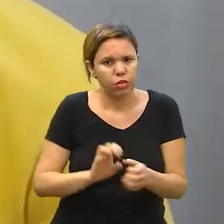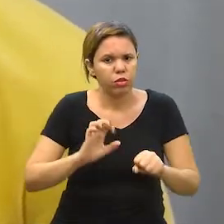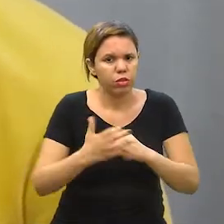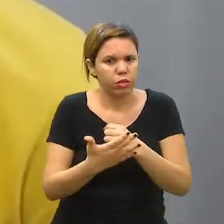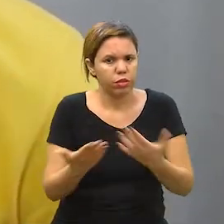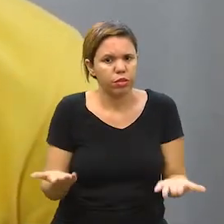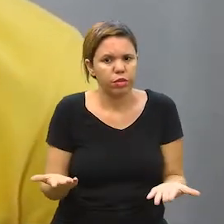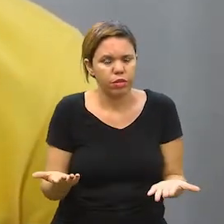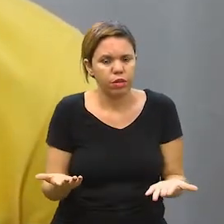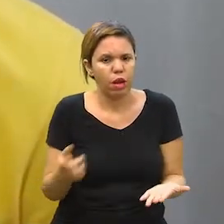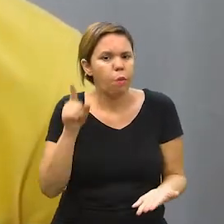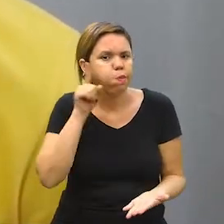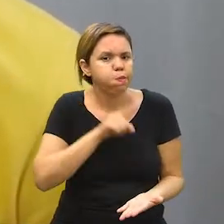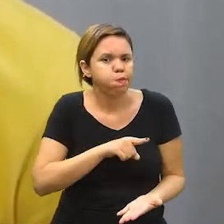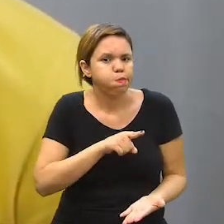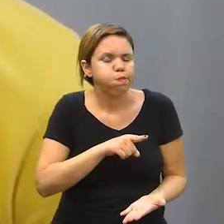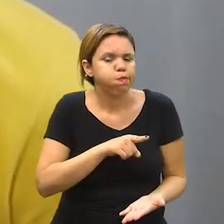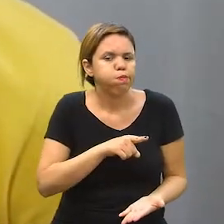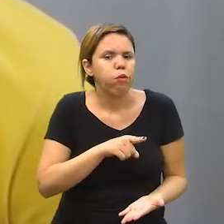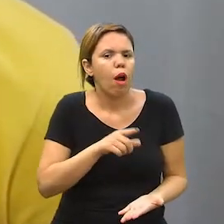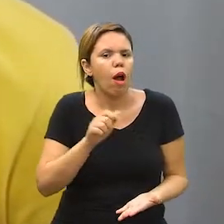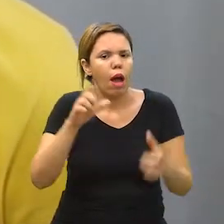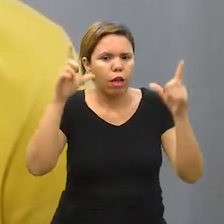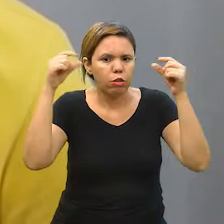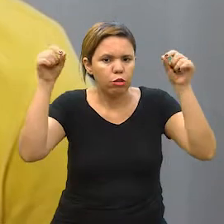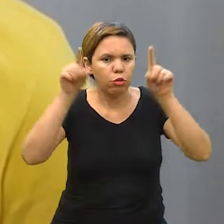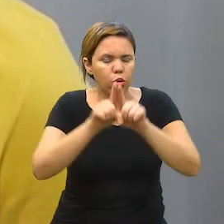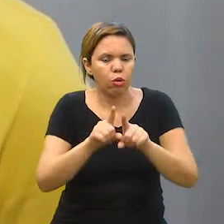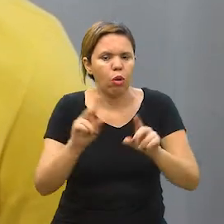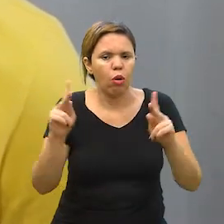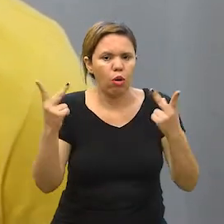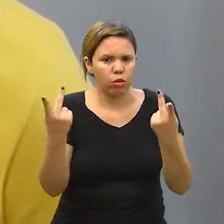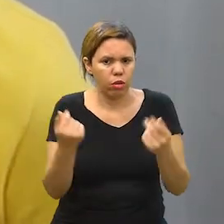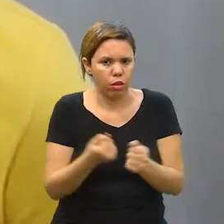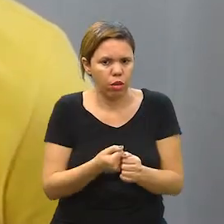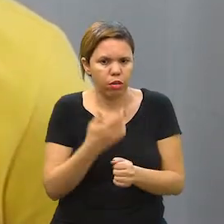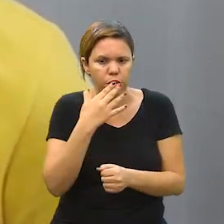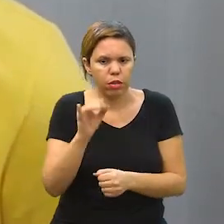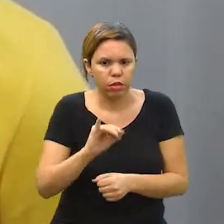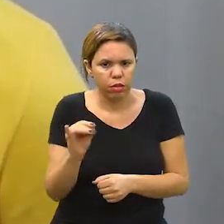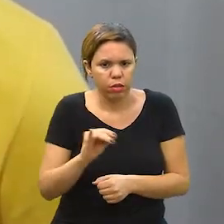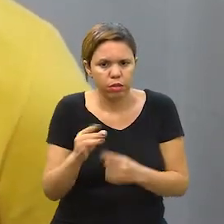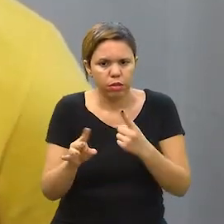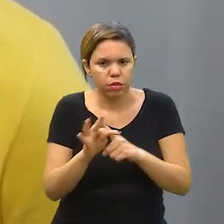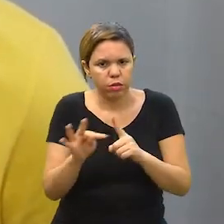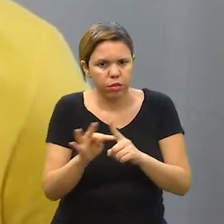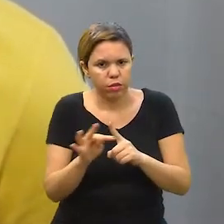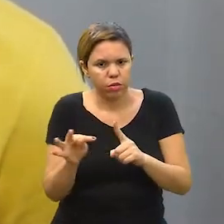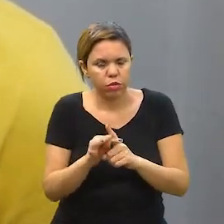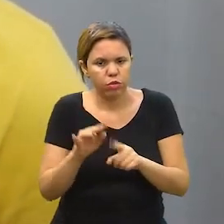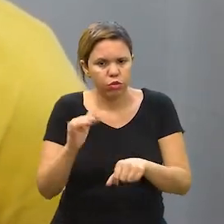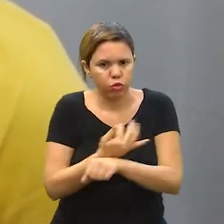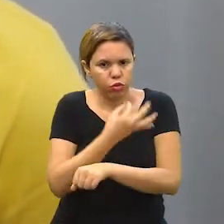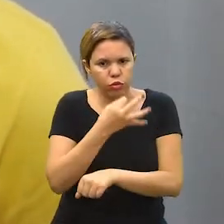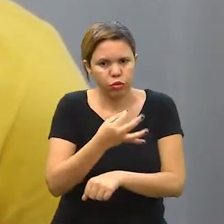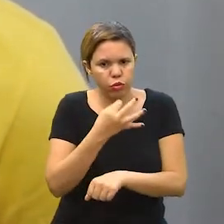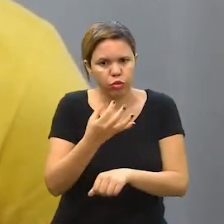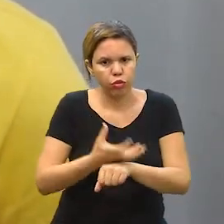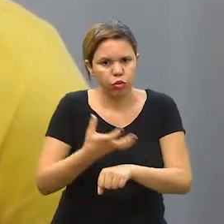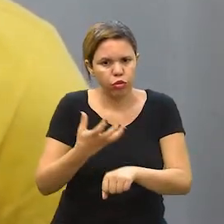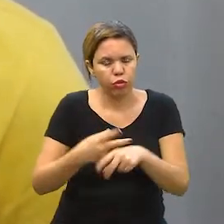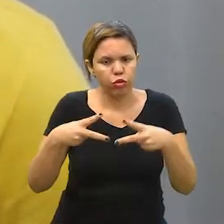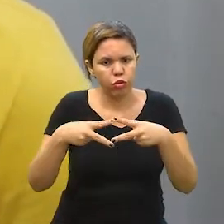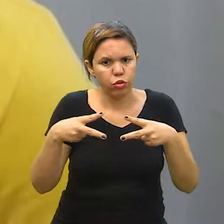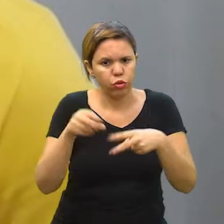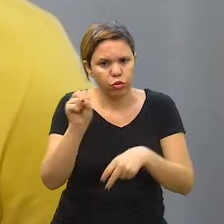coronavírus são Americana, Arthur Nogueira, Olambra, Hortolândia, Indaiatuba, Itatiba, Jaguariúna, Nova Odessa,